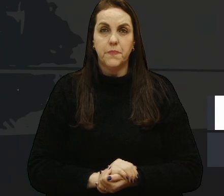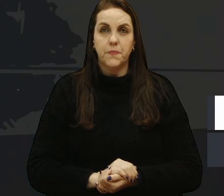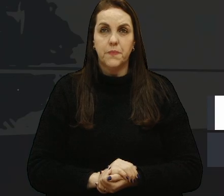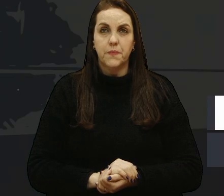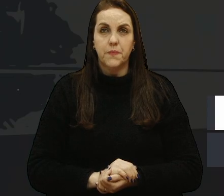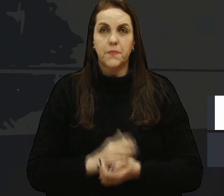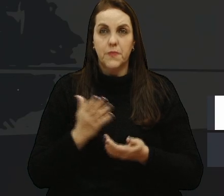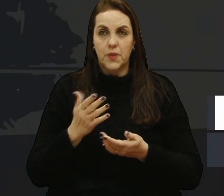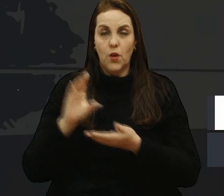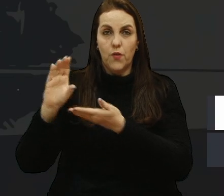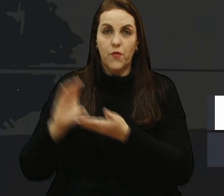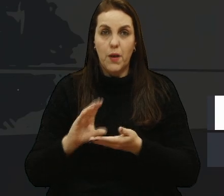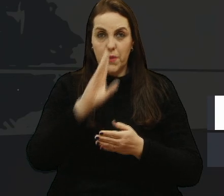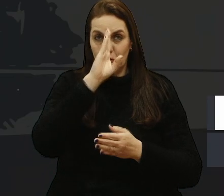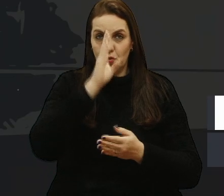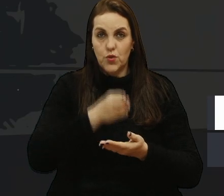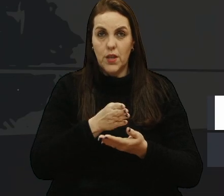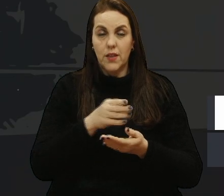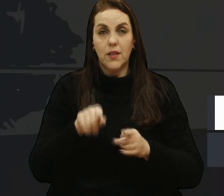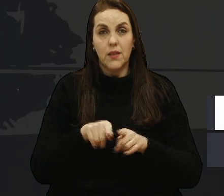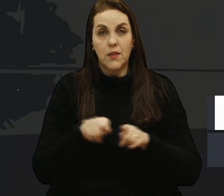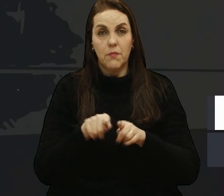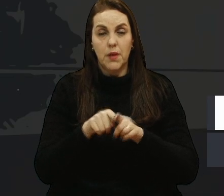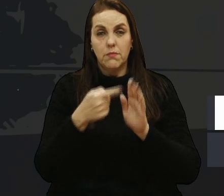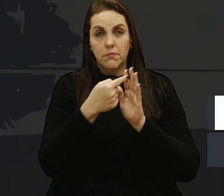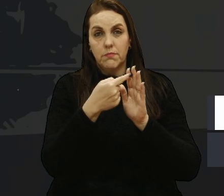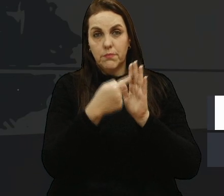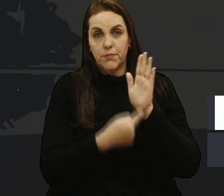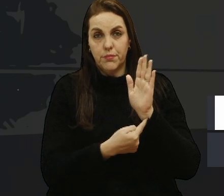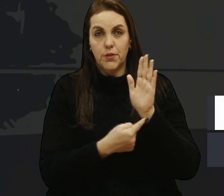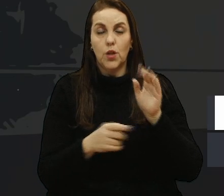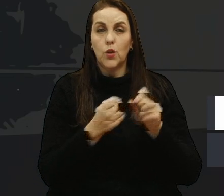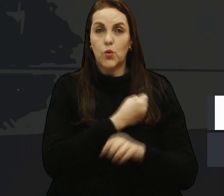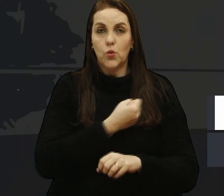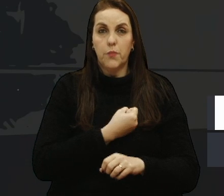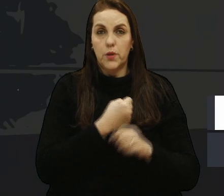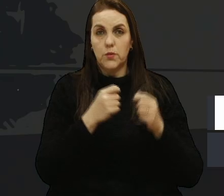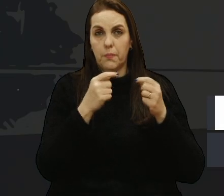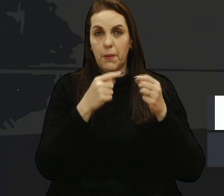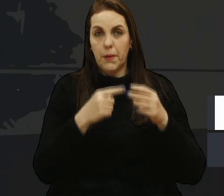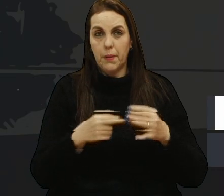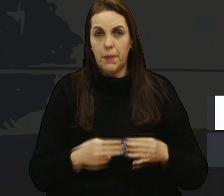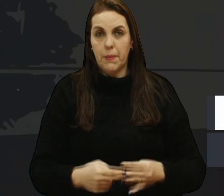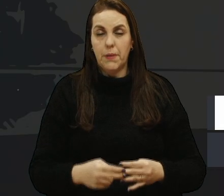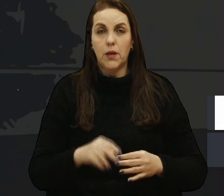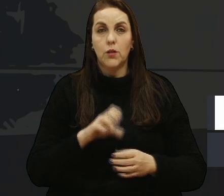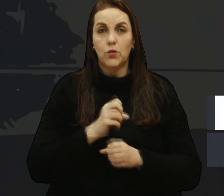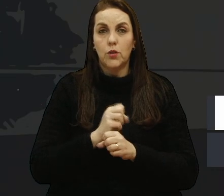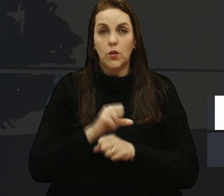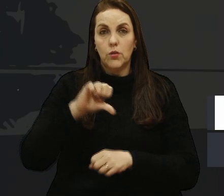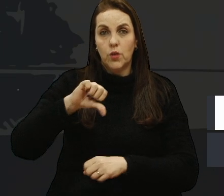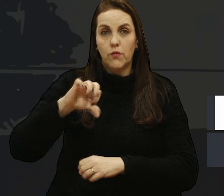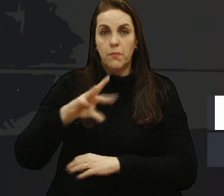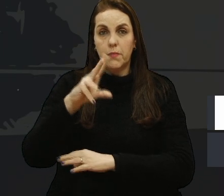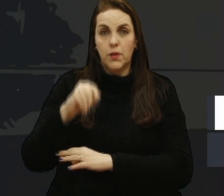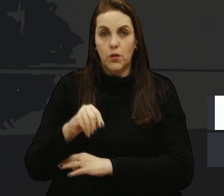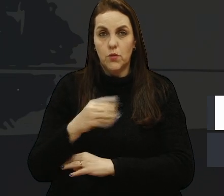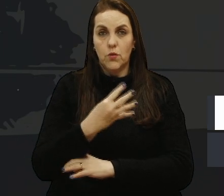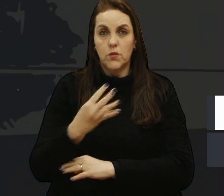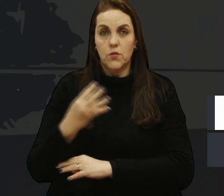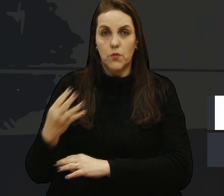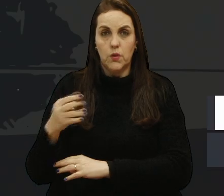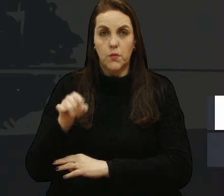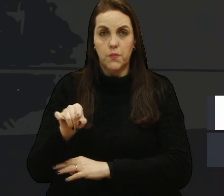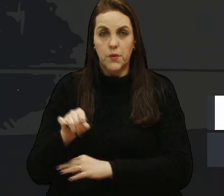Aí com a verba direta, então também é uma demonstrativa dos números, né? Total ali 9 milhões 444, o resultado